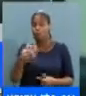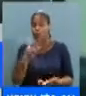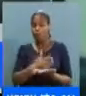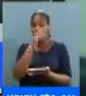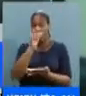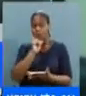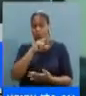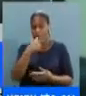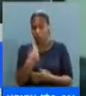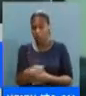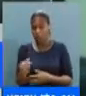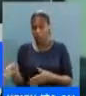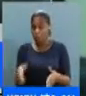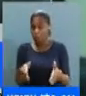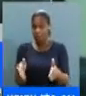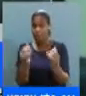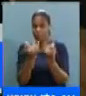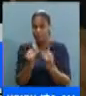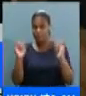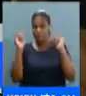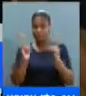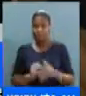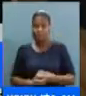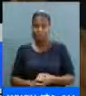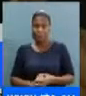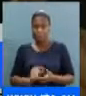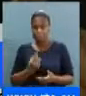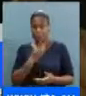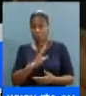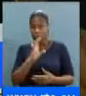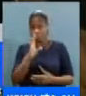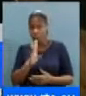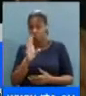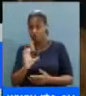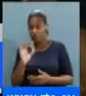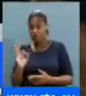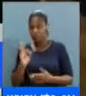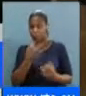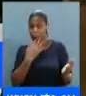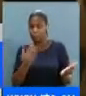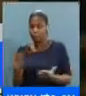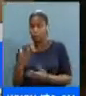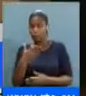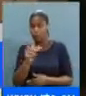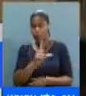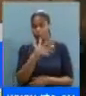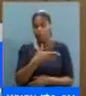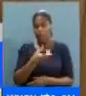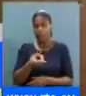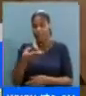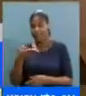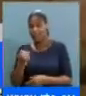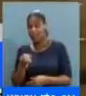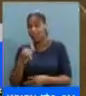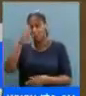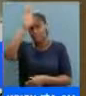poderia ter o caminho da independência. Para Jorge Carlos Fonseca, a audiência de 1 de julho de